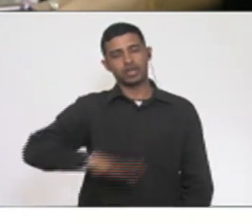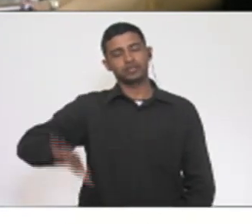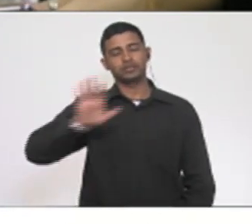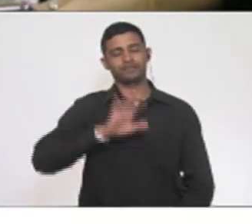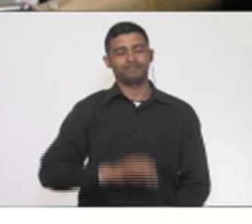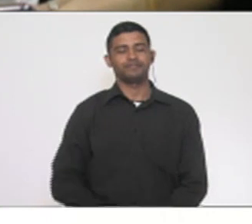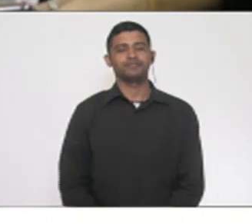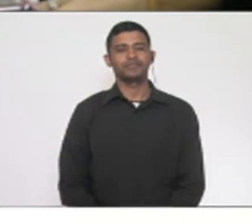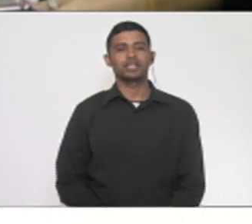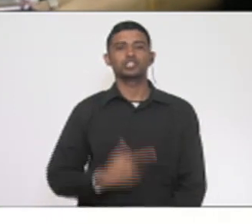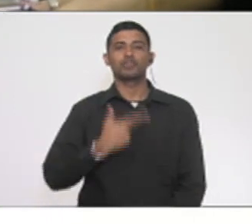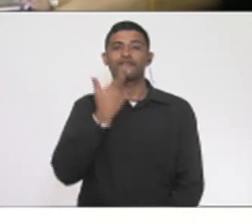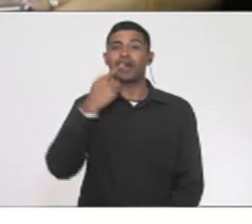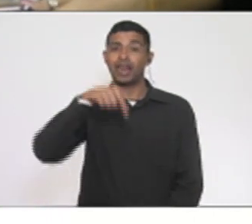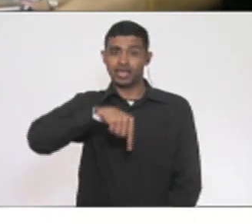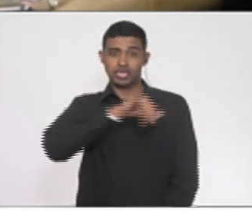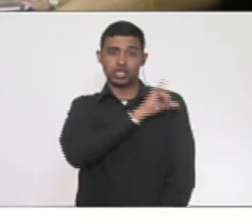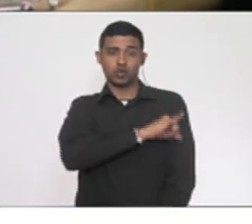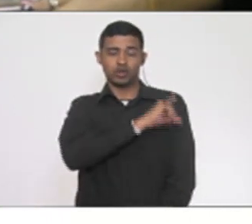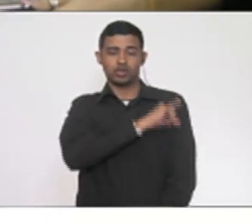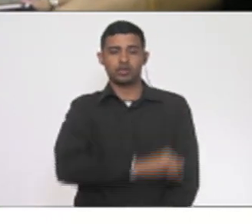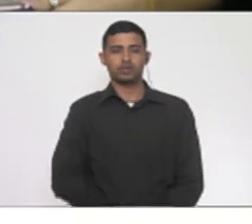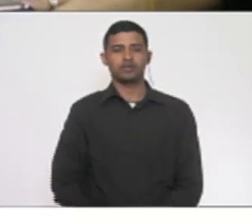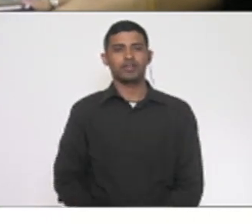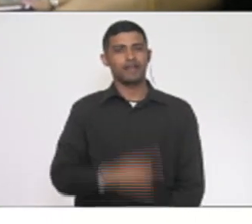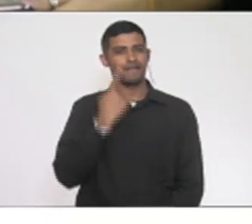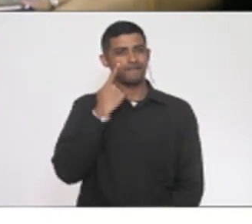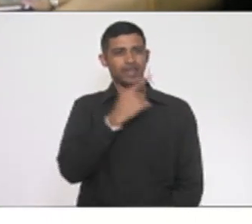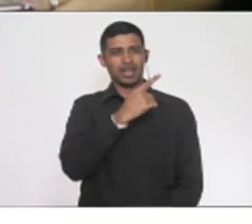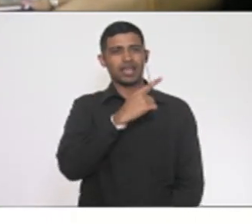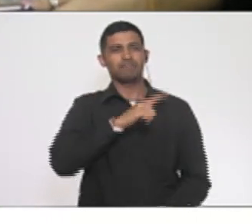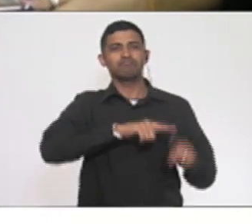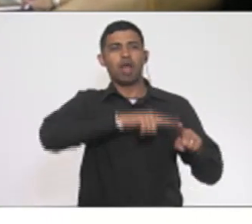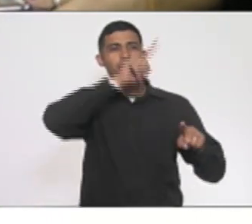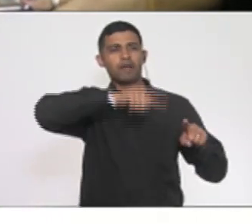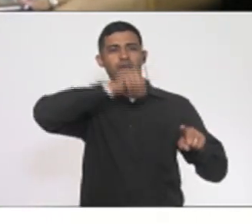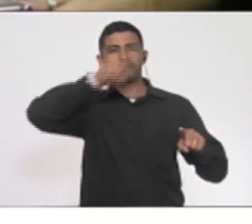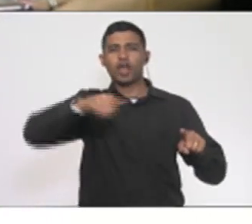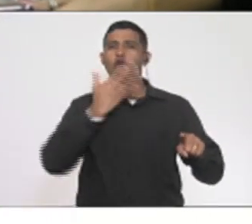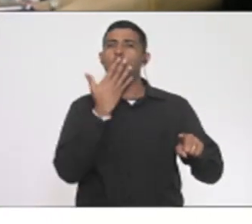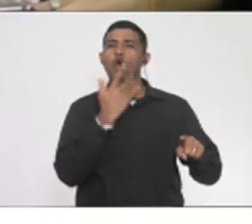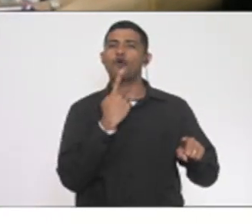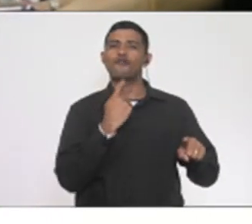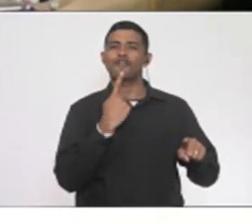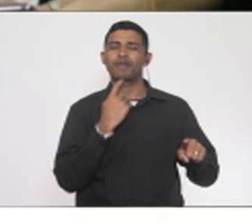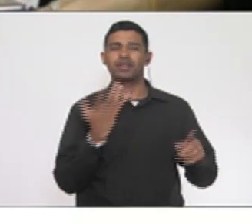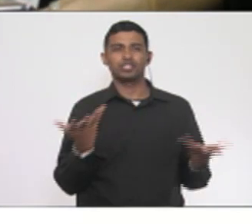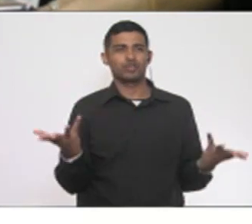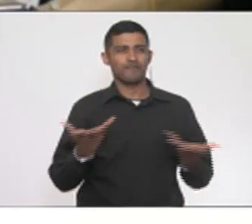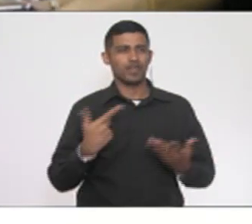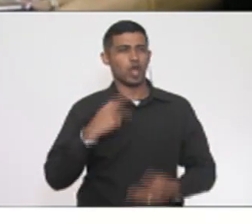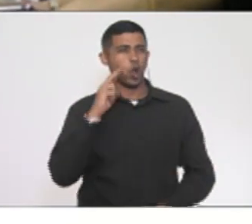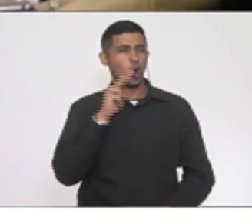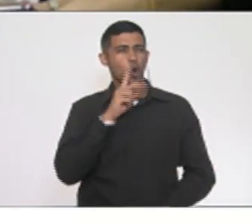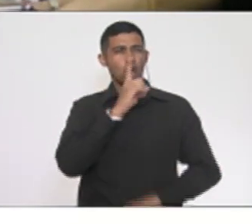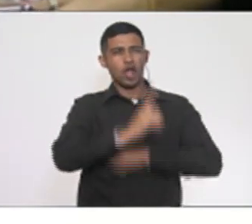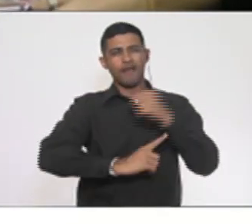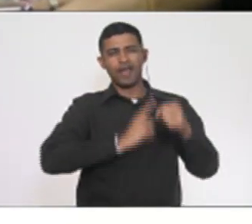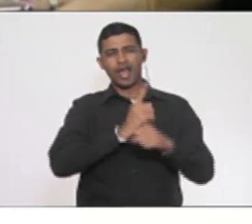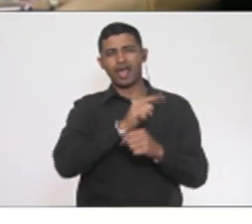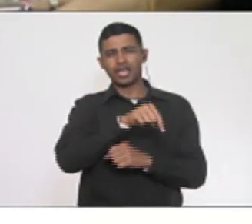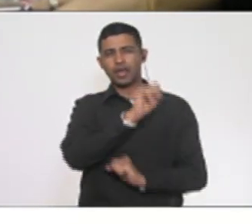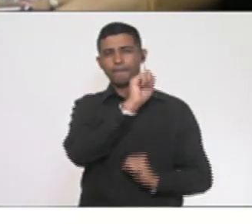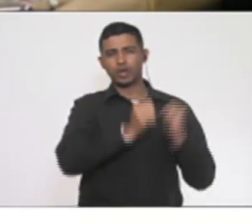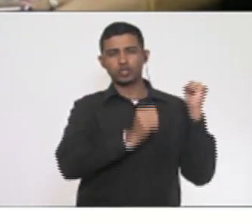Quando a gente fala do Rio de Janeiro, está em vermelho no gráfico, a gente vê que hoje a produção esse ano está estimada